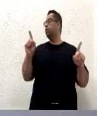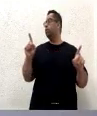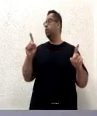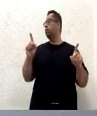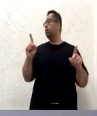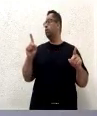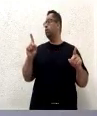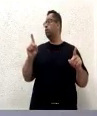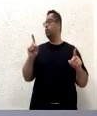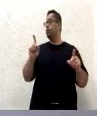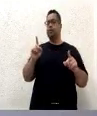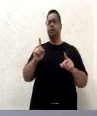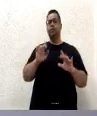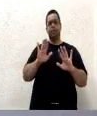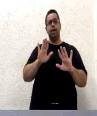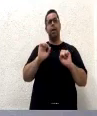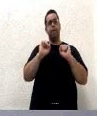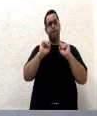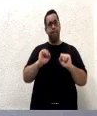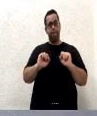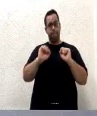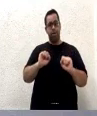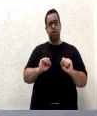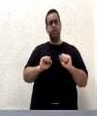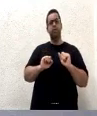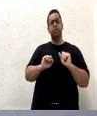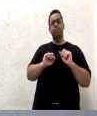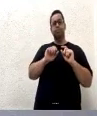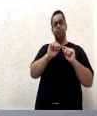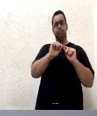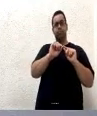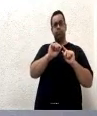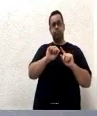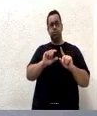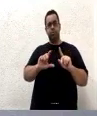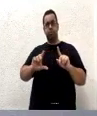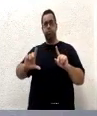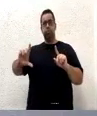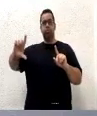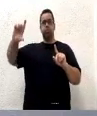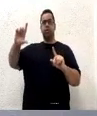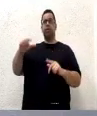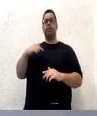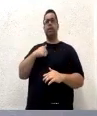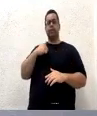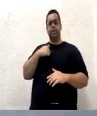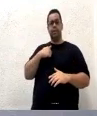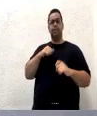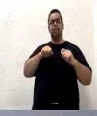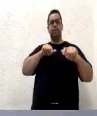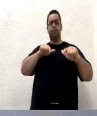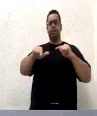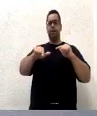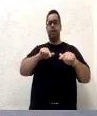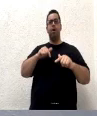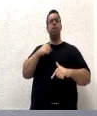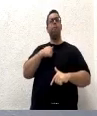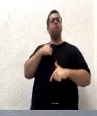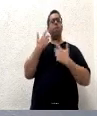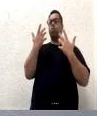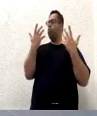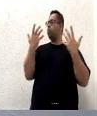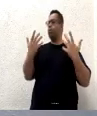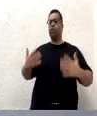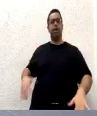os nossos números aumentem nos próximos dias, e é isso que nós estamos trabalhando, para não deixar esses números aumentarem